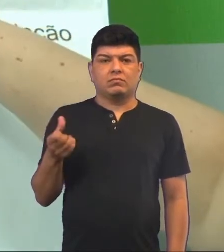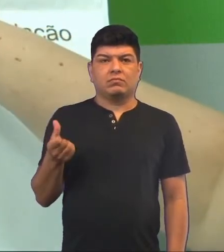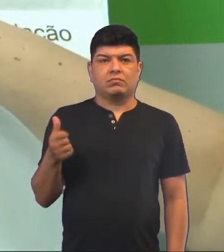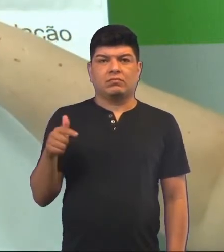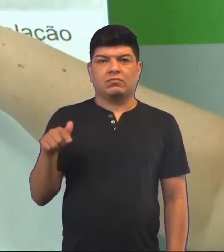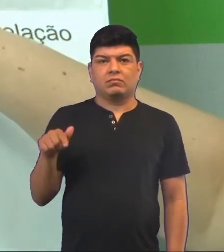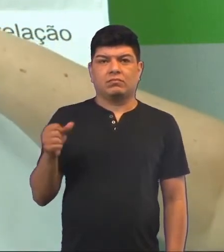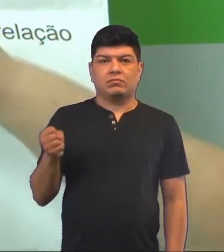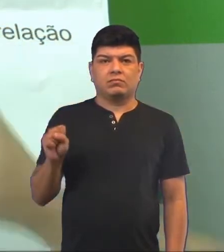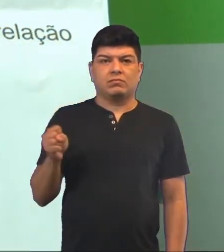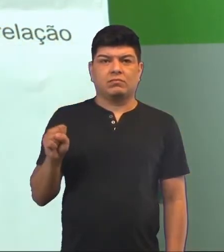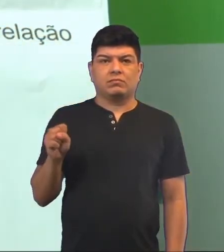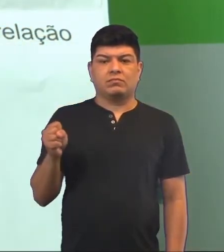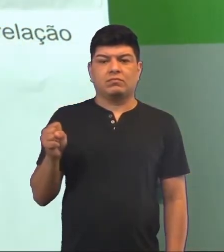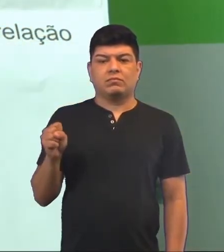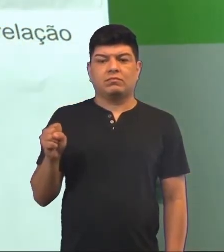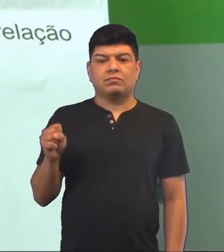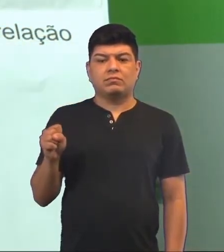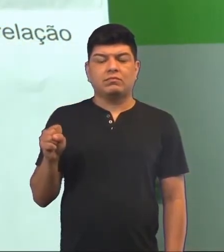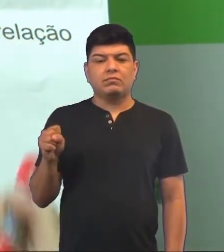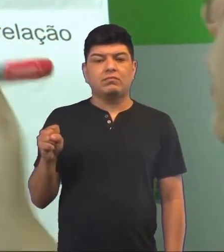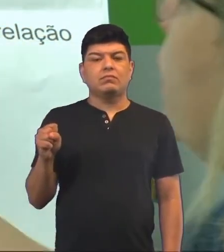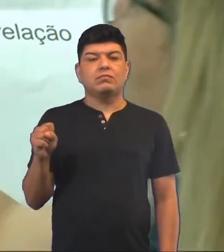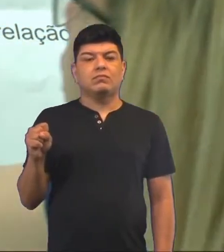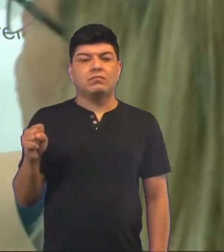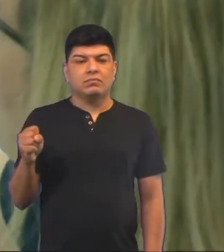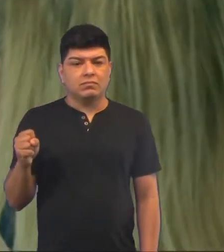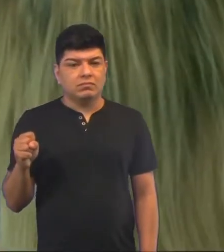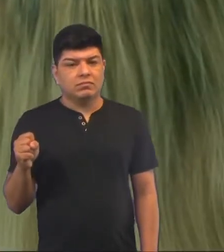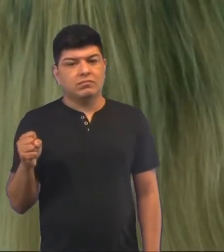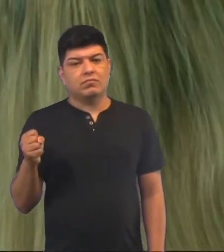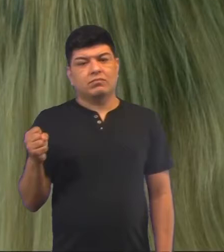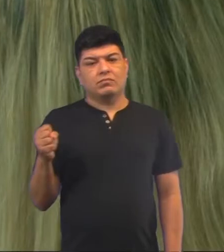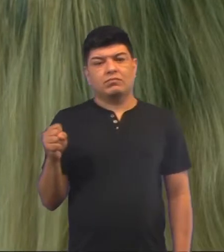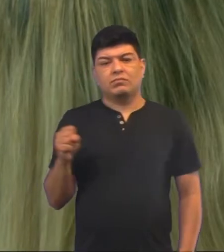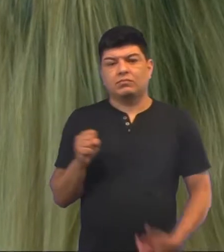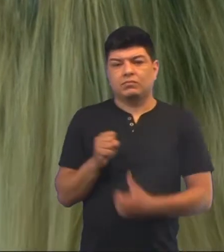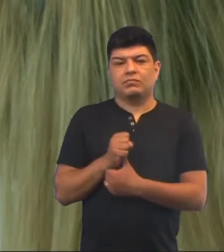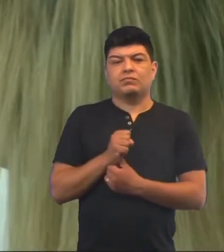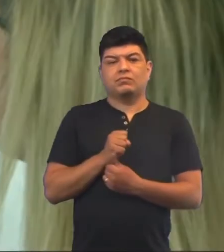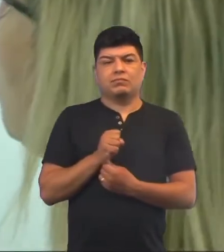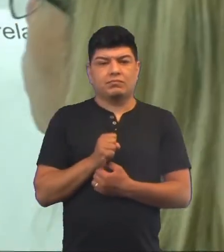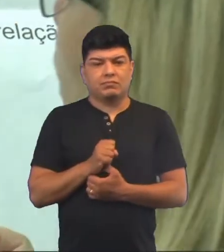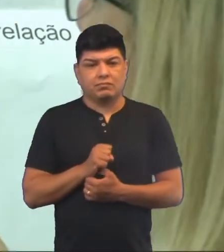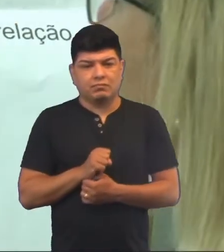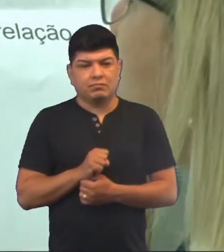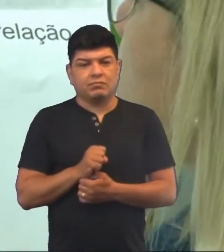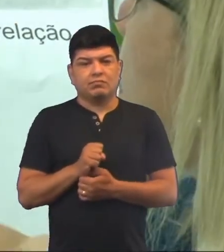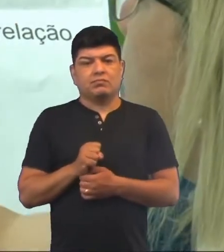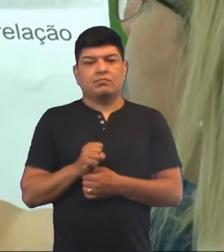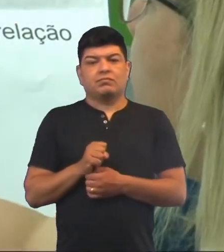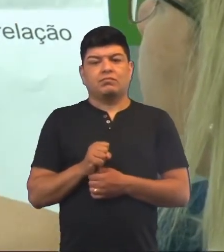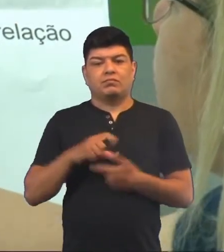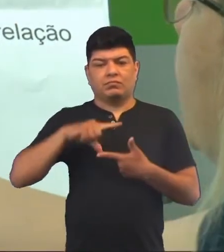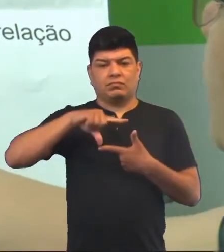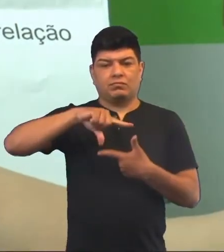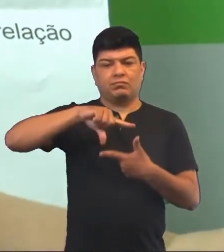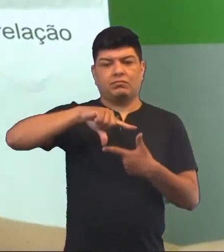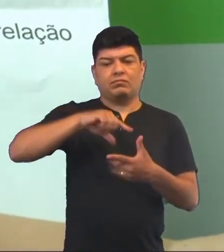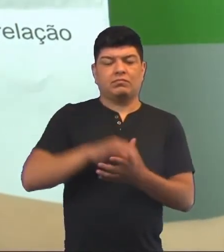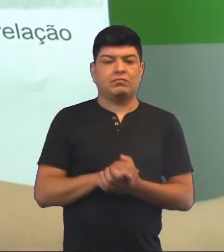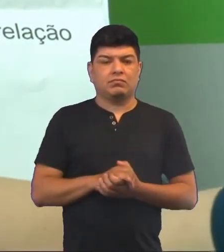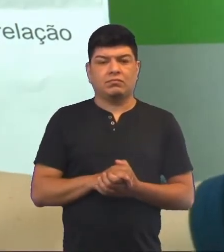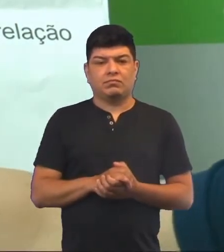5, 6, 7, 8. Então, eu vou ter 8, a dimensão de 8 quadradinhos. E